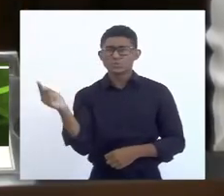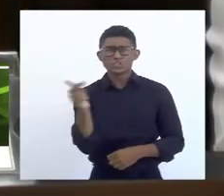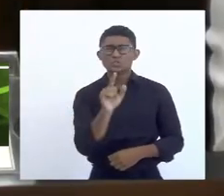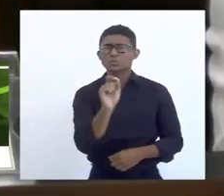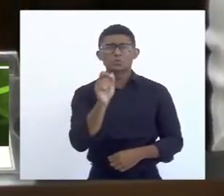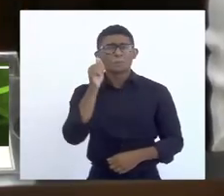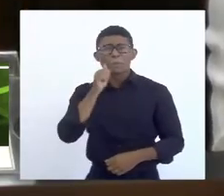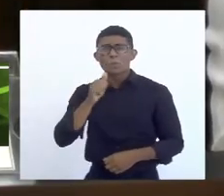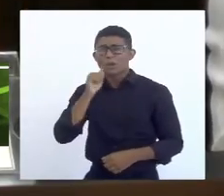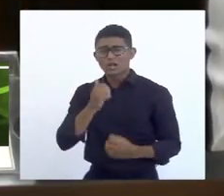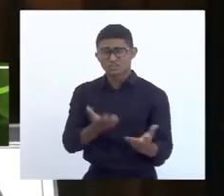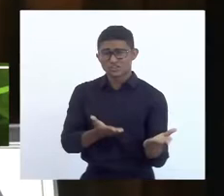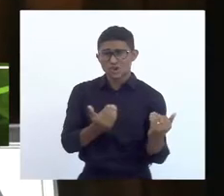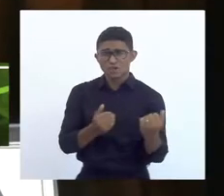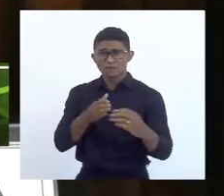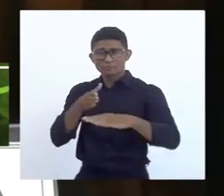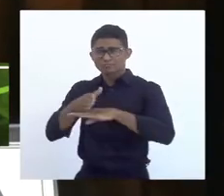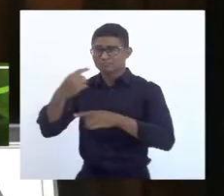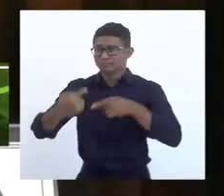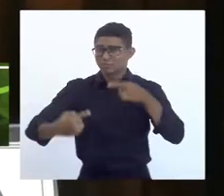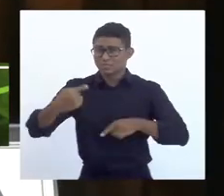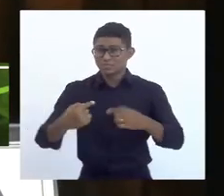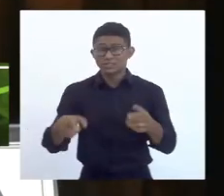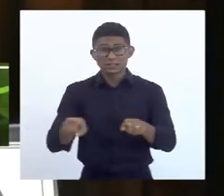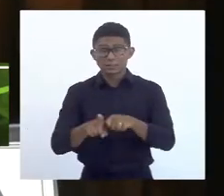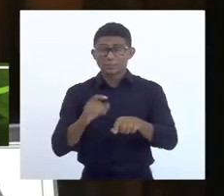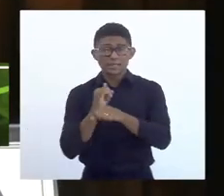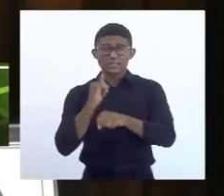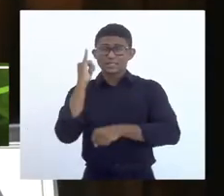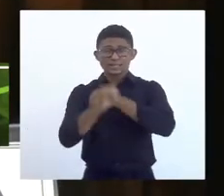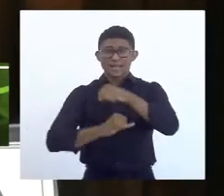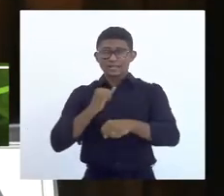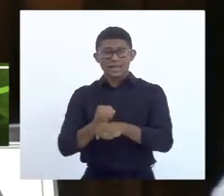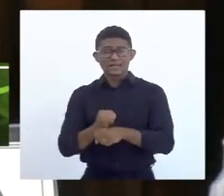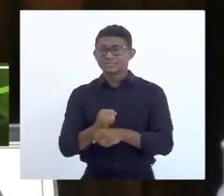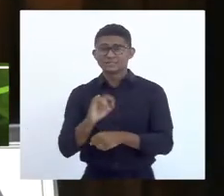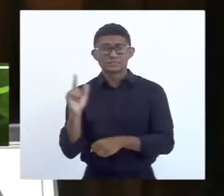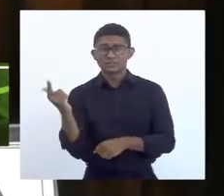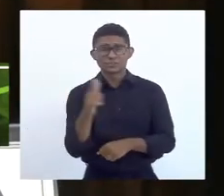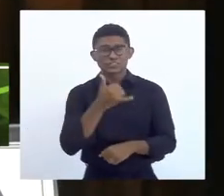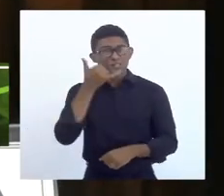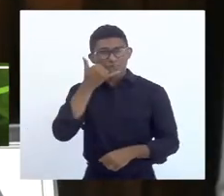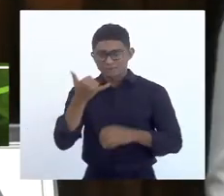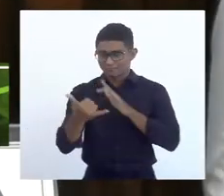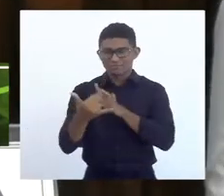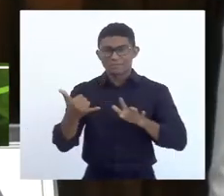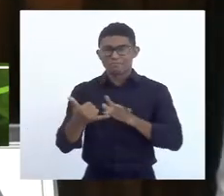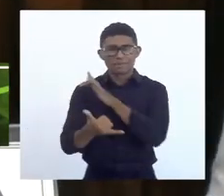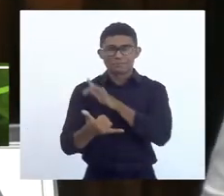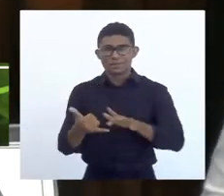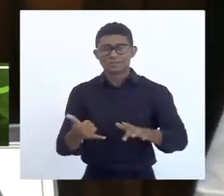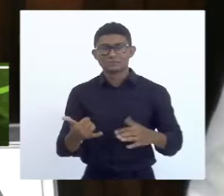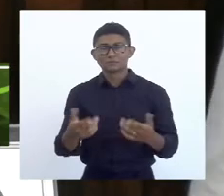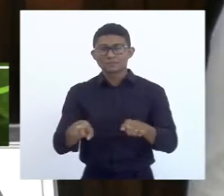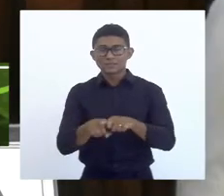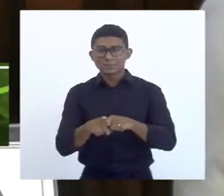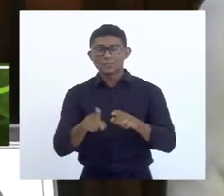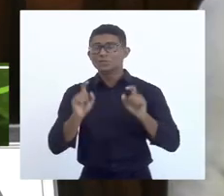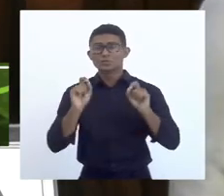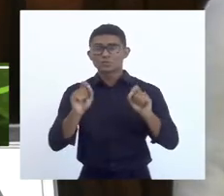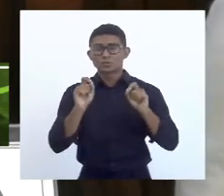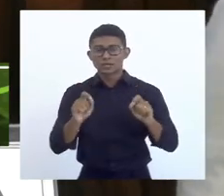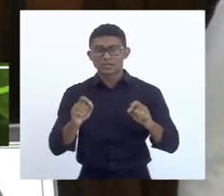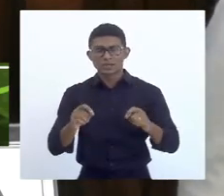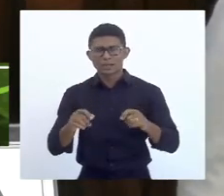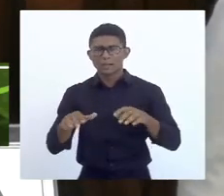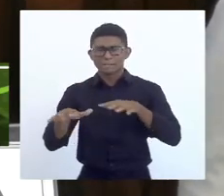não tínhamos a internet na palma da mão, com os nossos telefones, num período em que nós não tínhamos esse movimento feminista